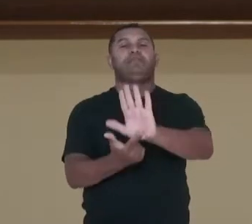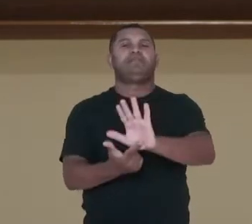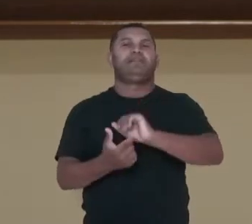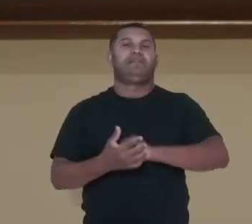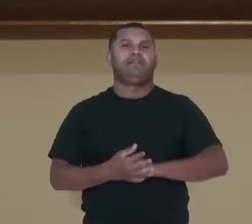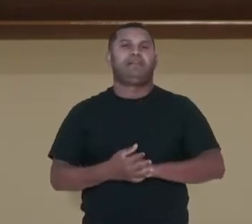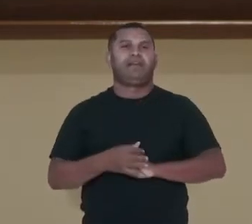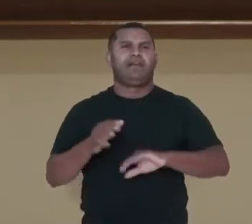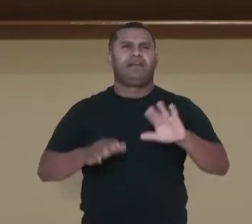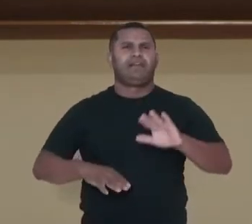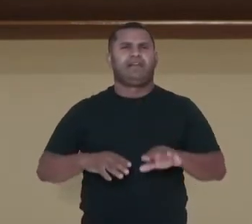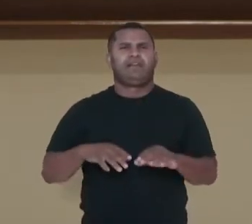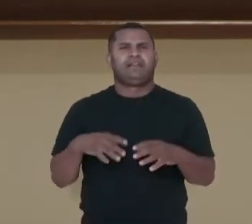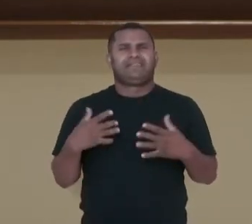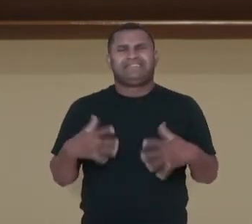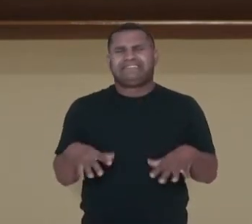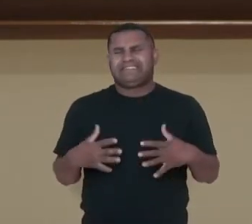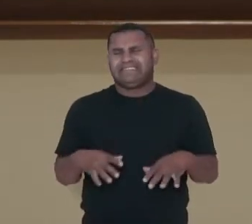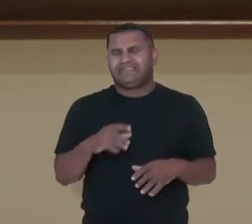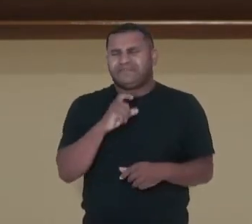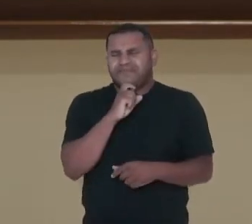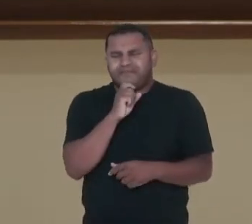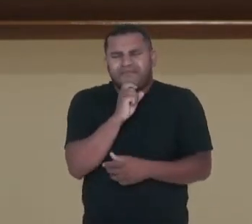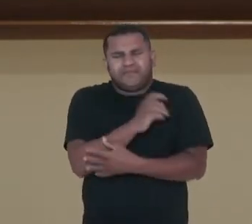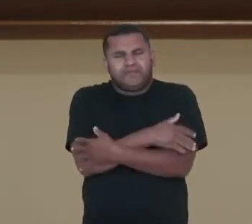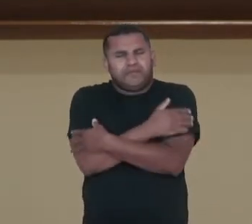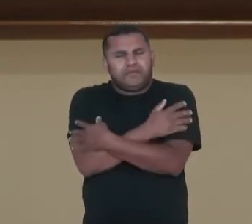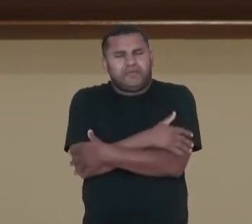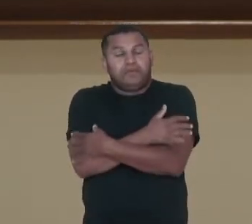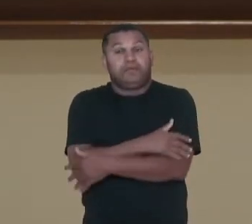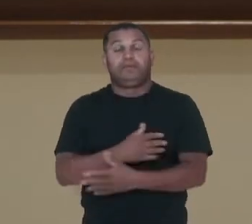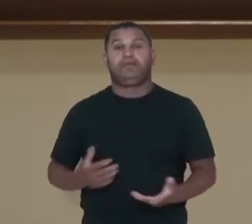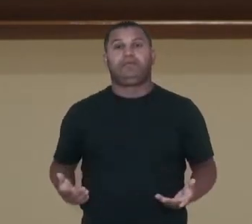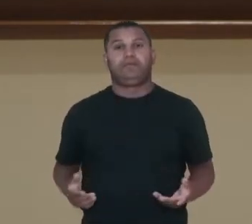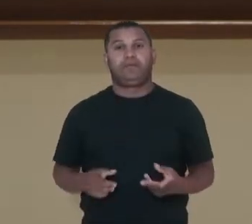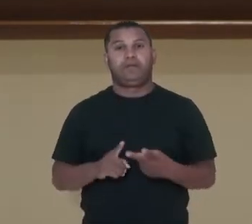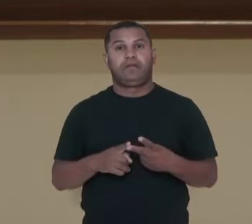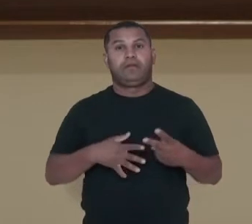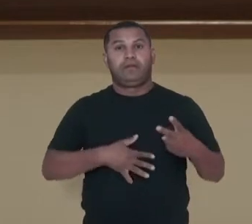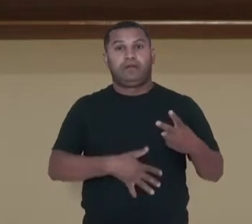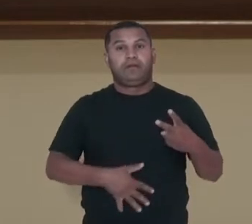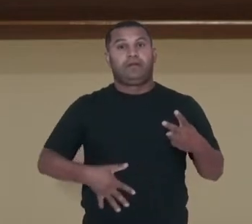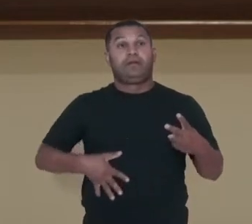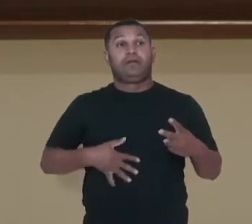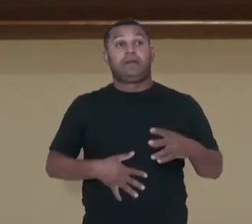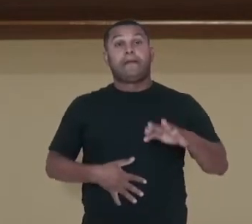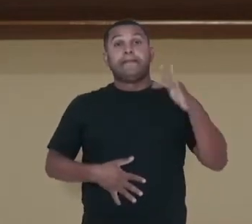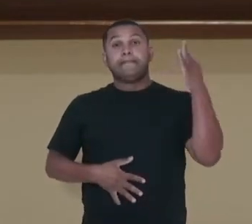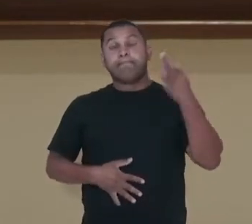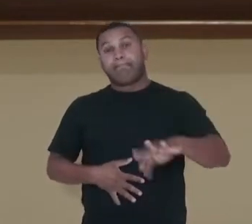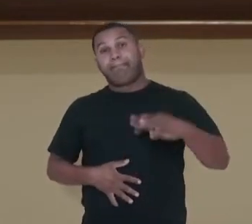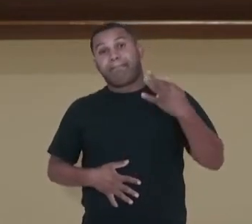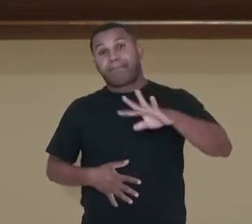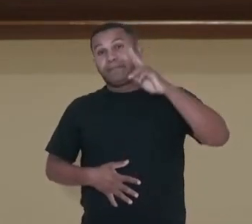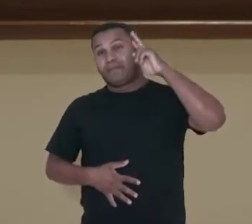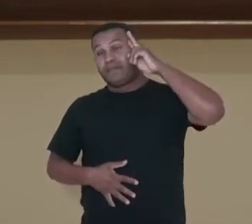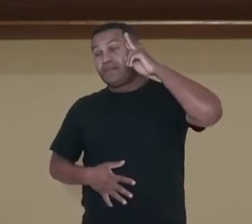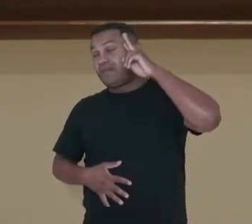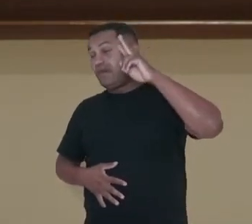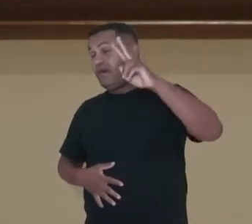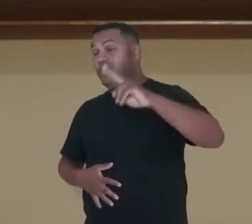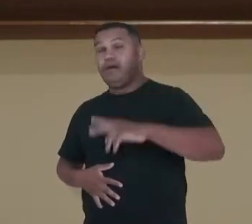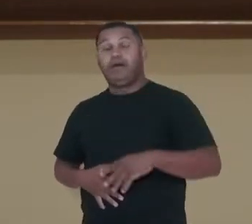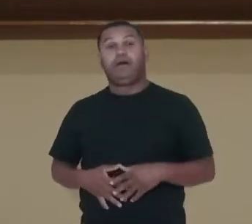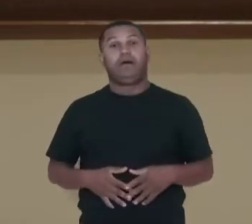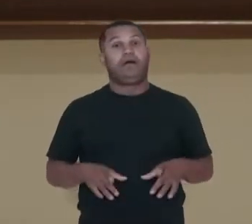Calafrios, dores na barriga, muitas vezes febre, inchaço. Aí, quando esses sintomas